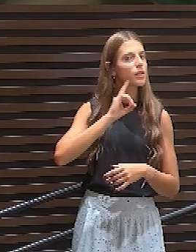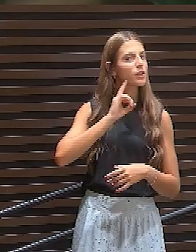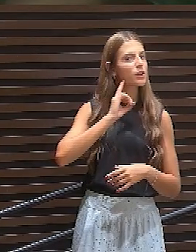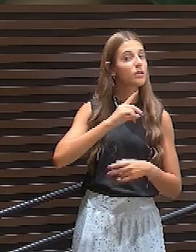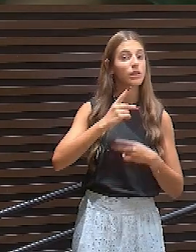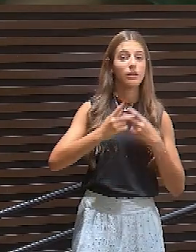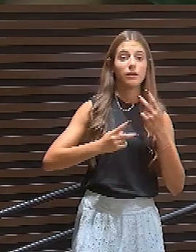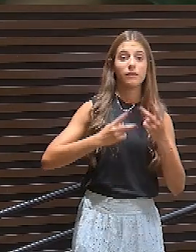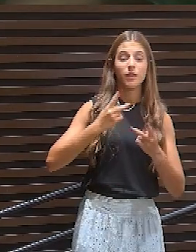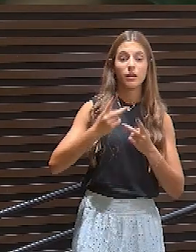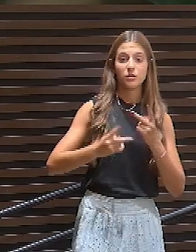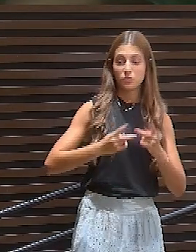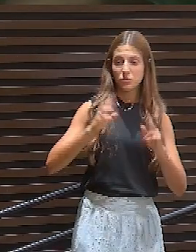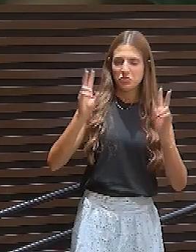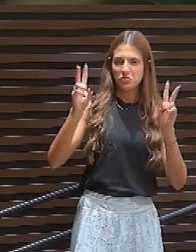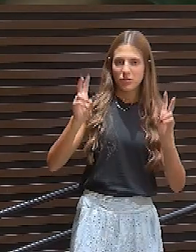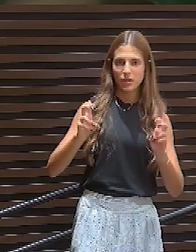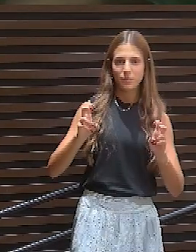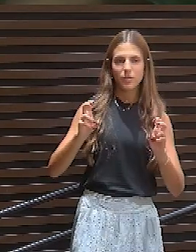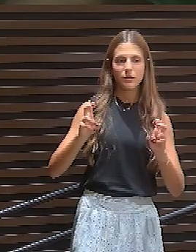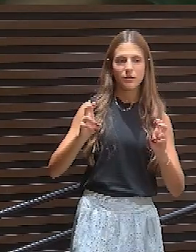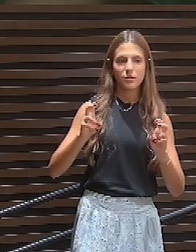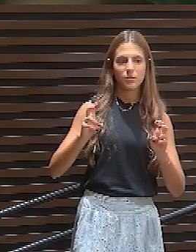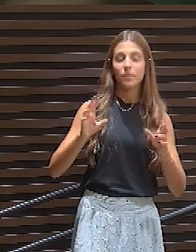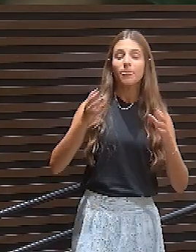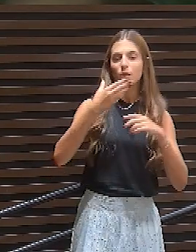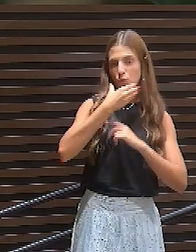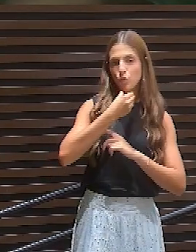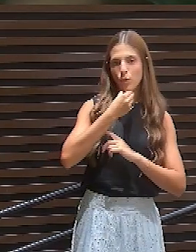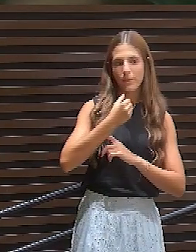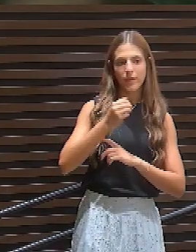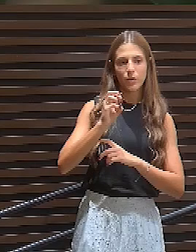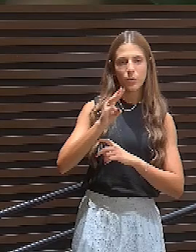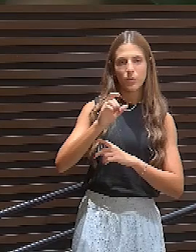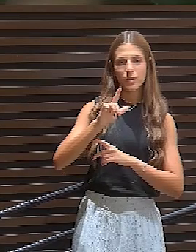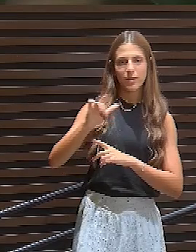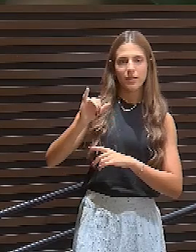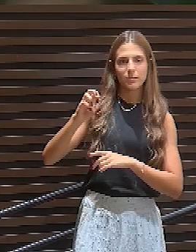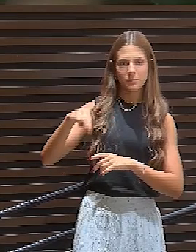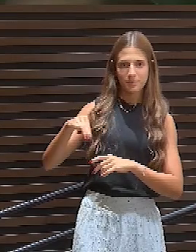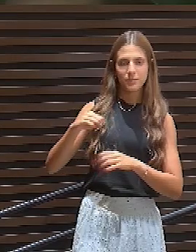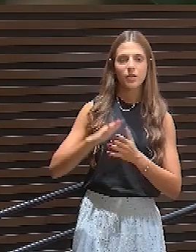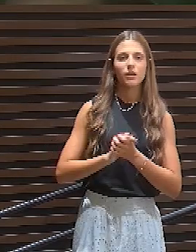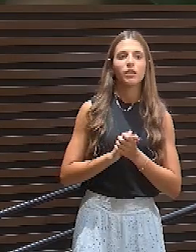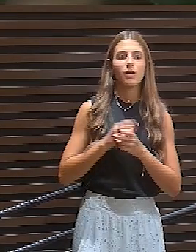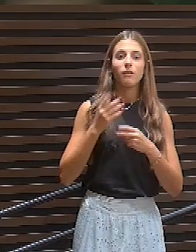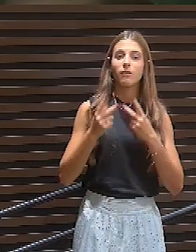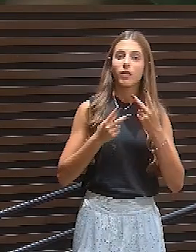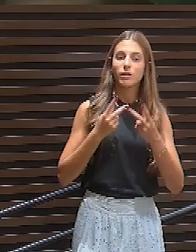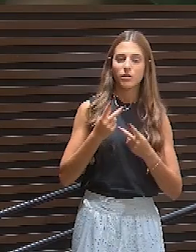disse, falando sobre Carey, ele disse assim, ele foi